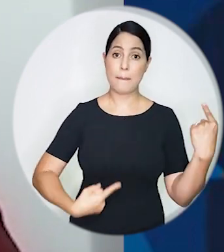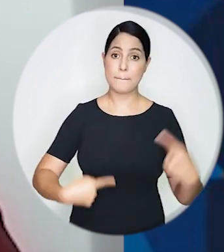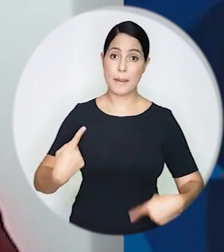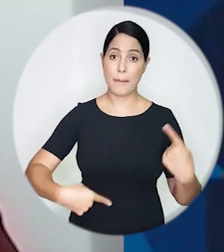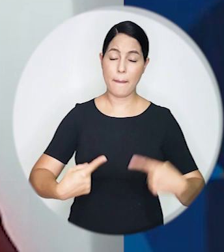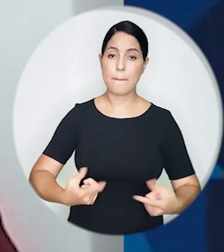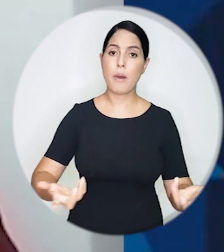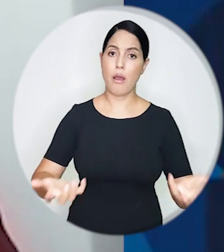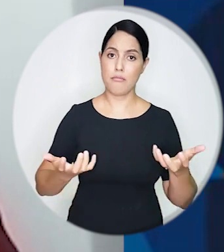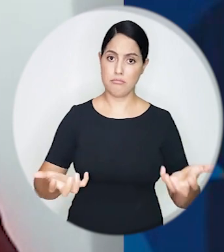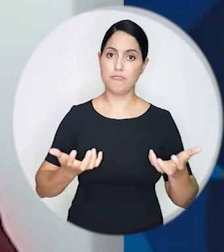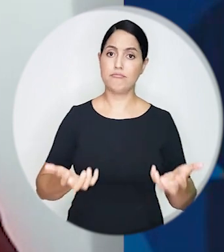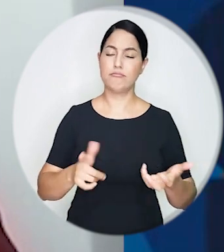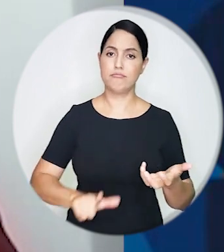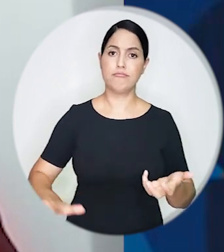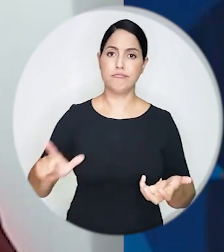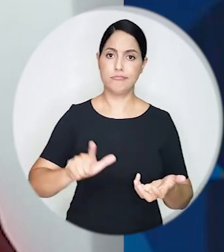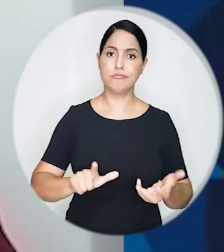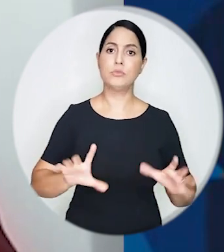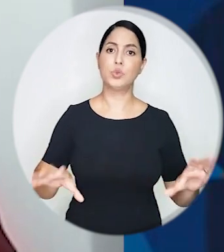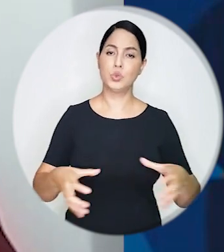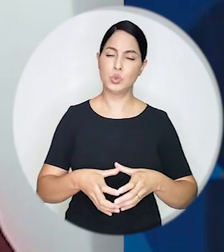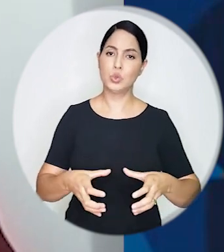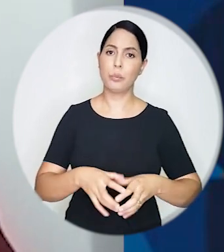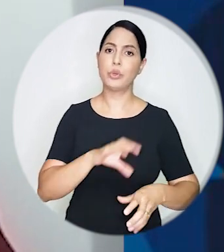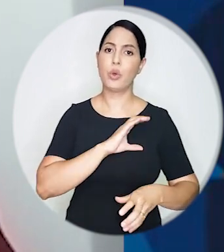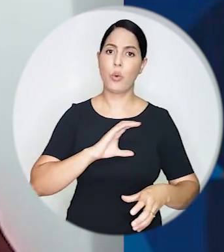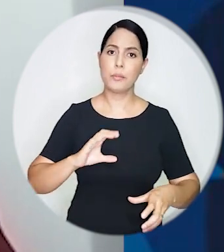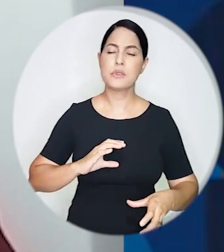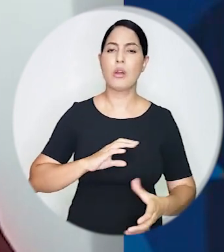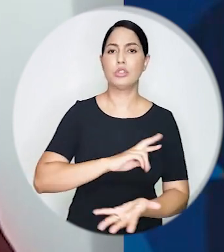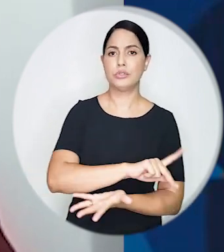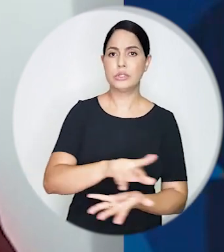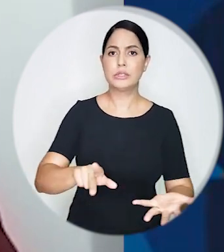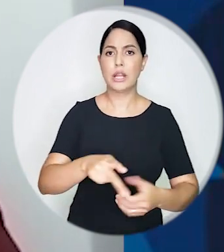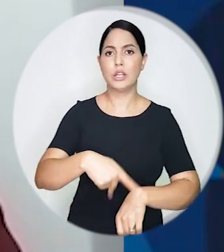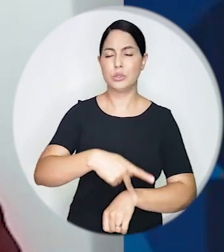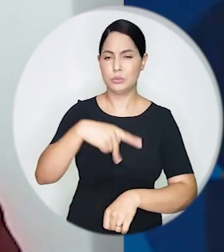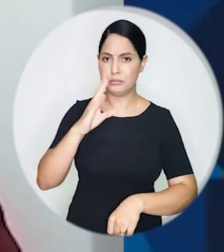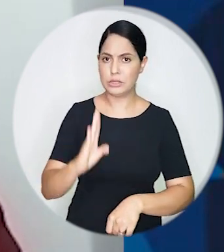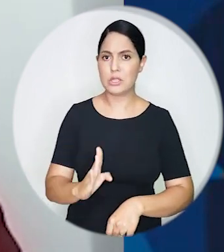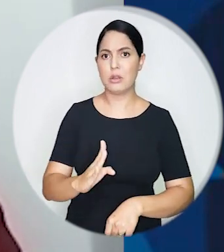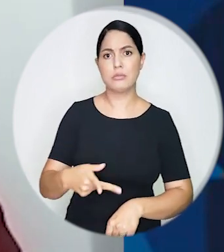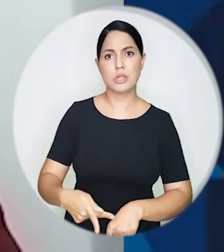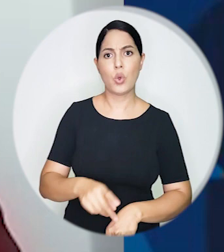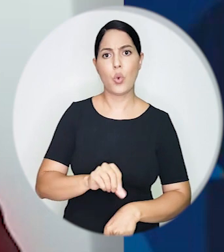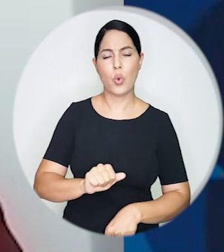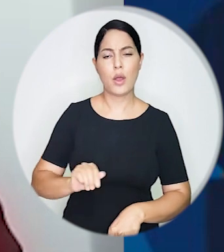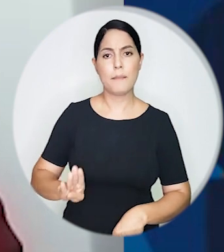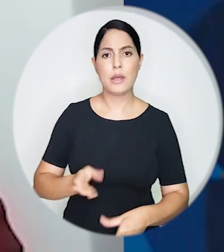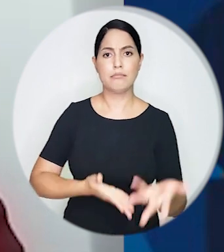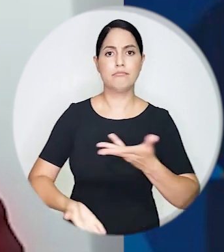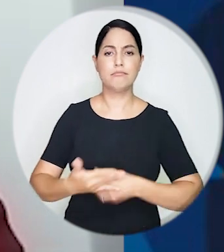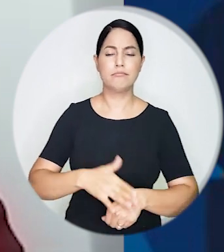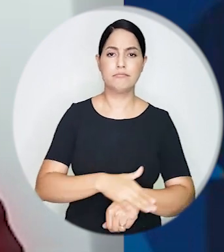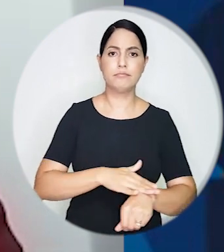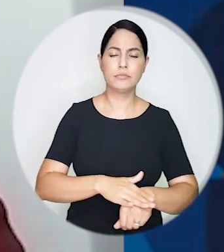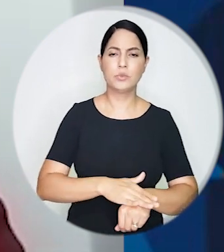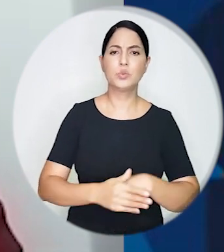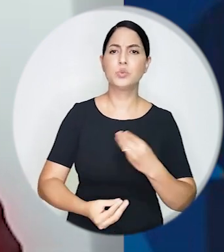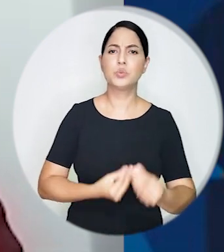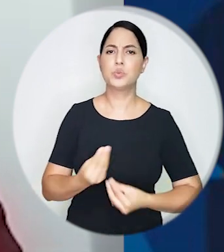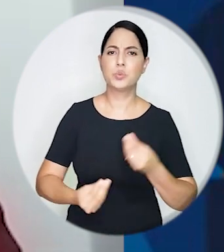ponto que nós queremos debater mais à frente com a Comissão de Diversidade Nacional, que é a possibilidade